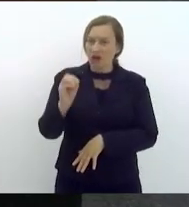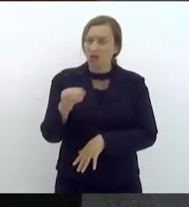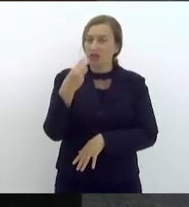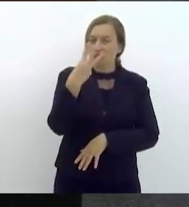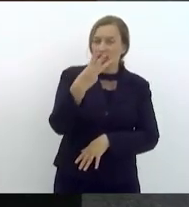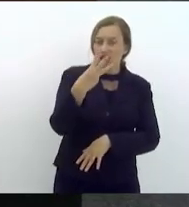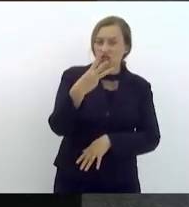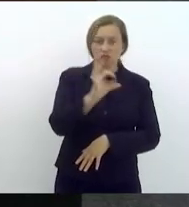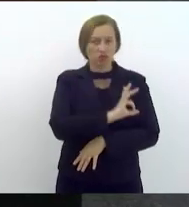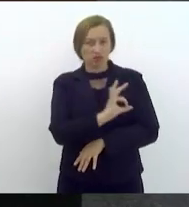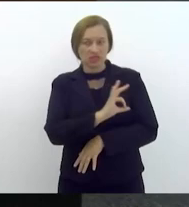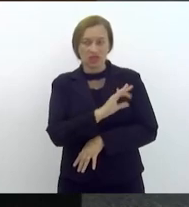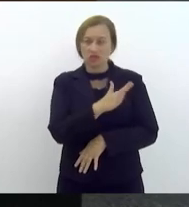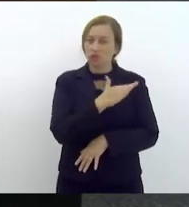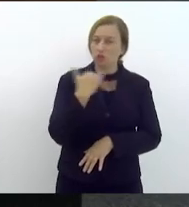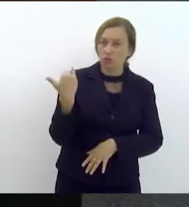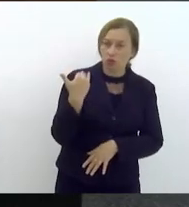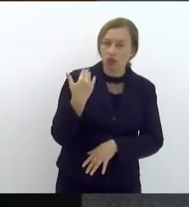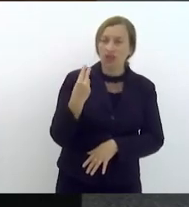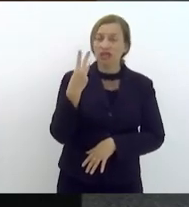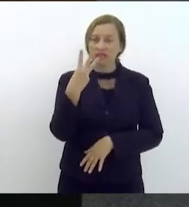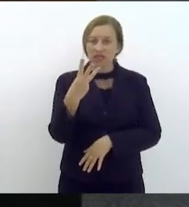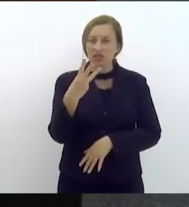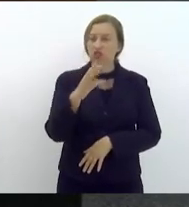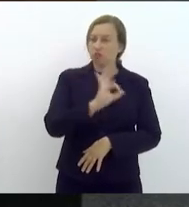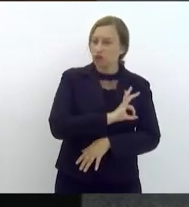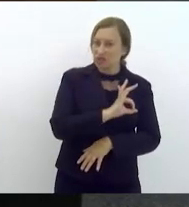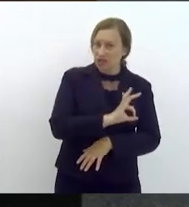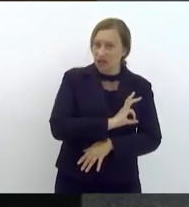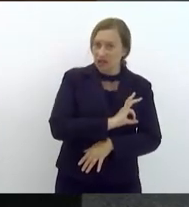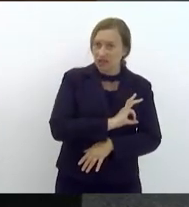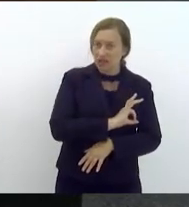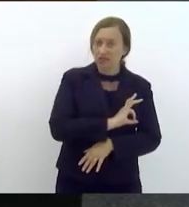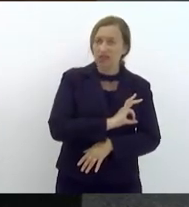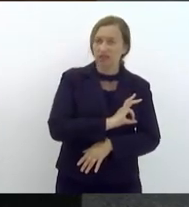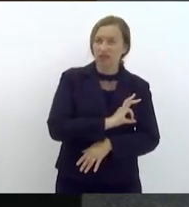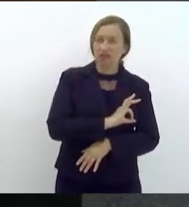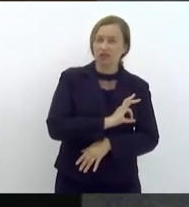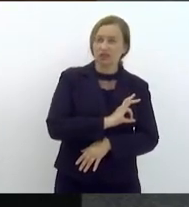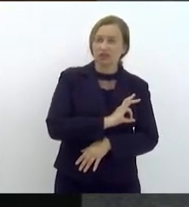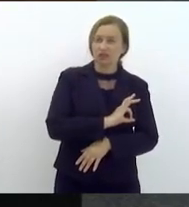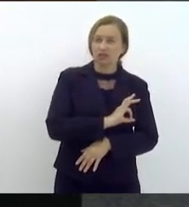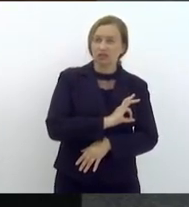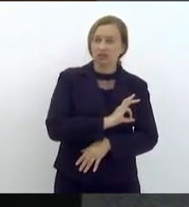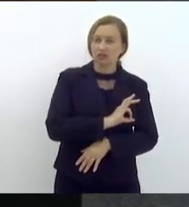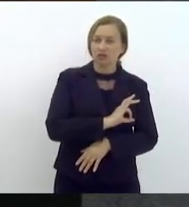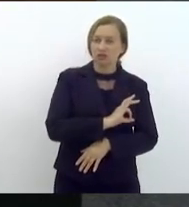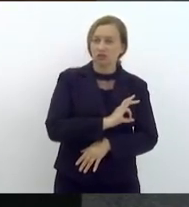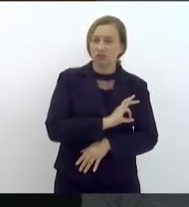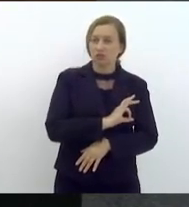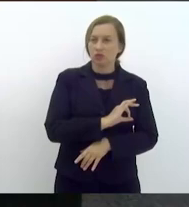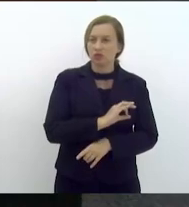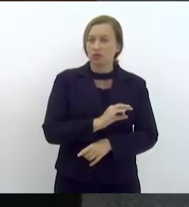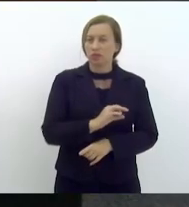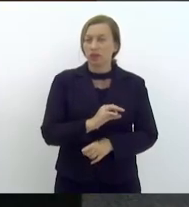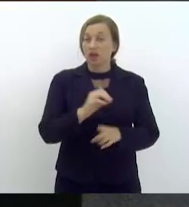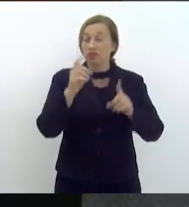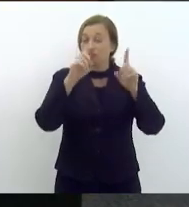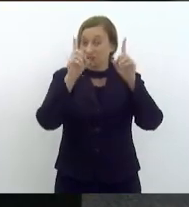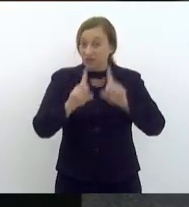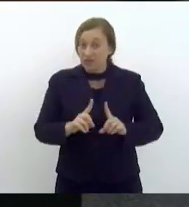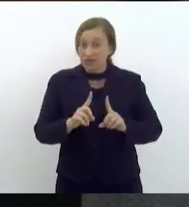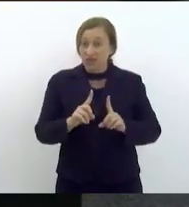mortos três policiais militares ficaram com grandes deficientes mas ficaram com vida